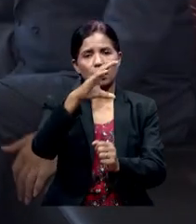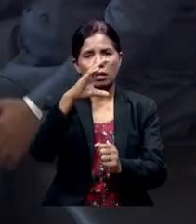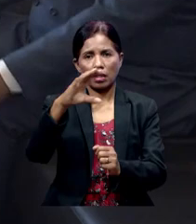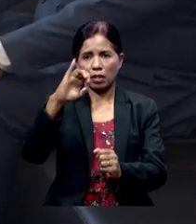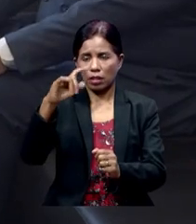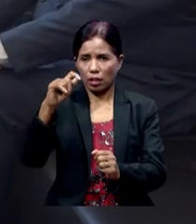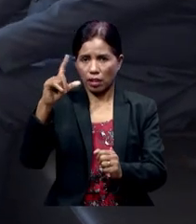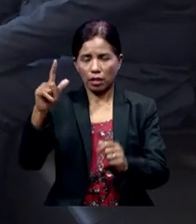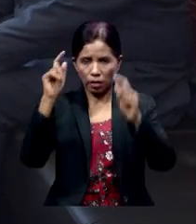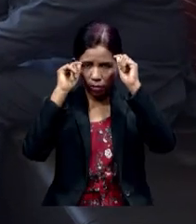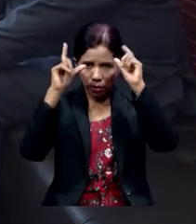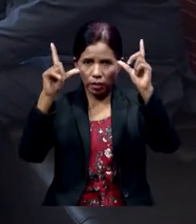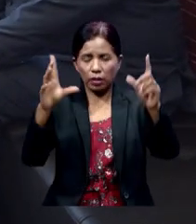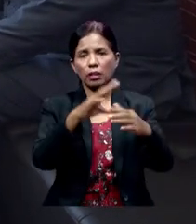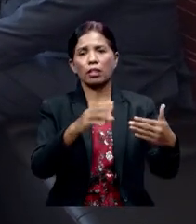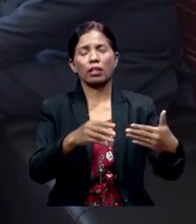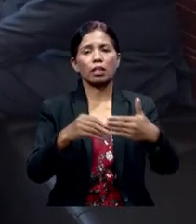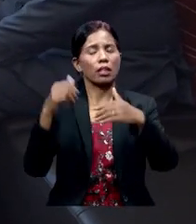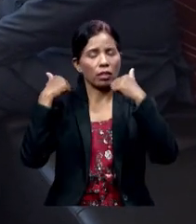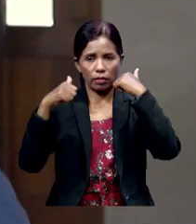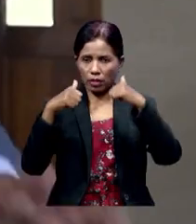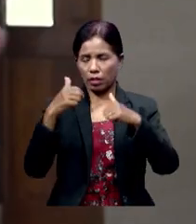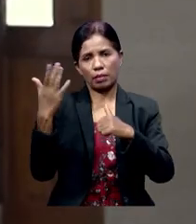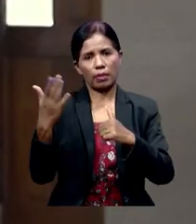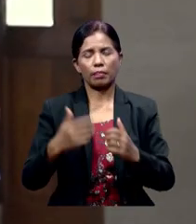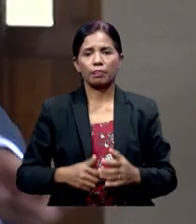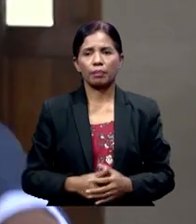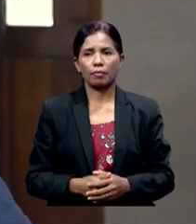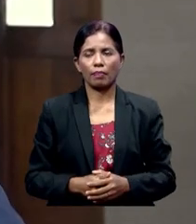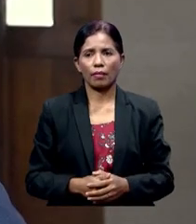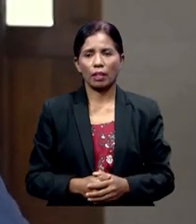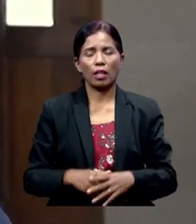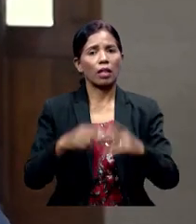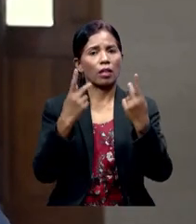Indústria Timor-Leste, onde organiza a atividade refere. É empresário